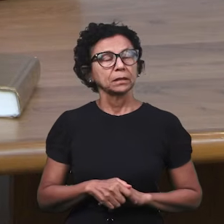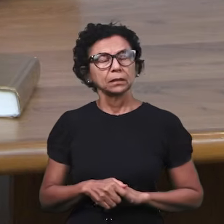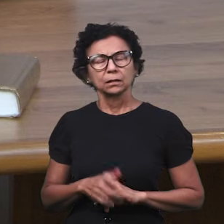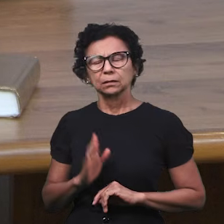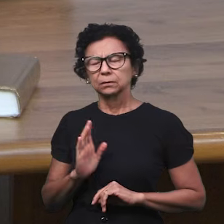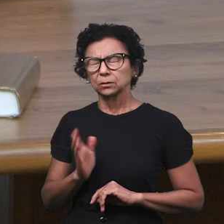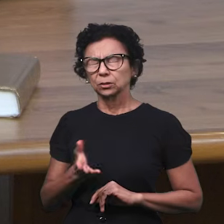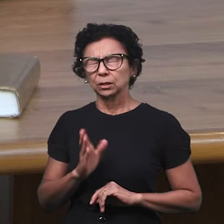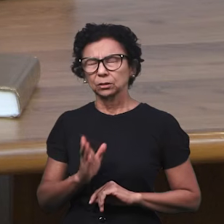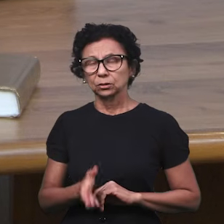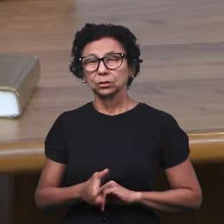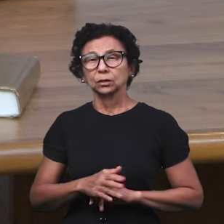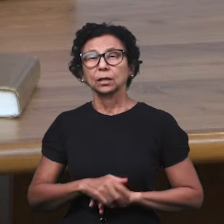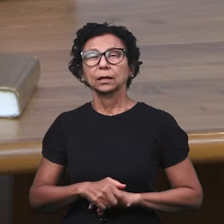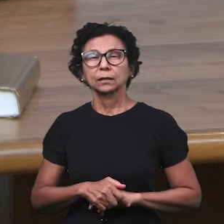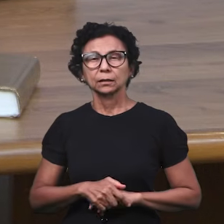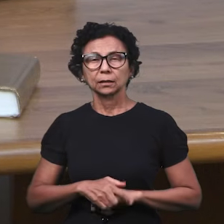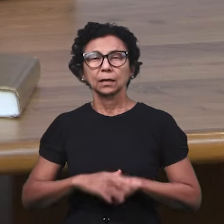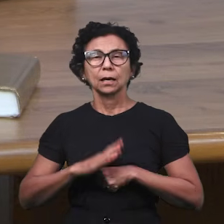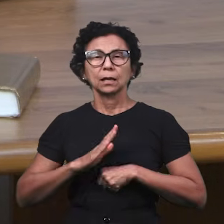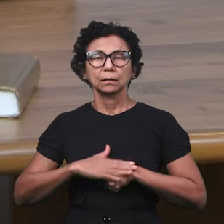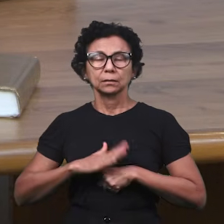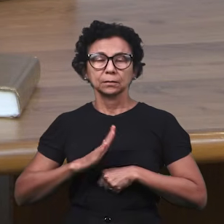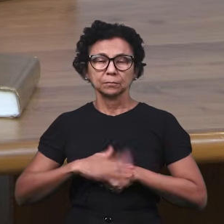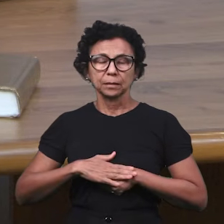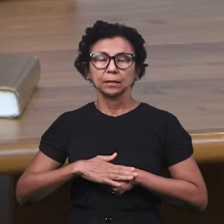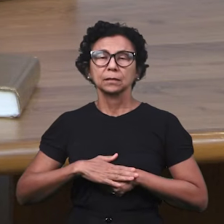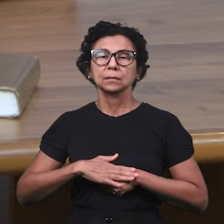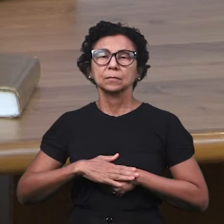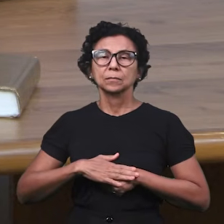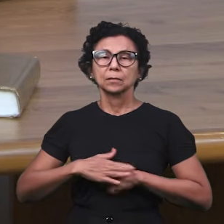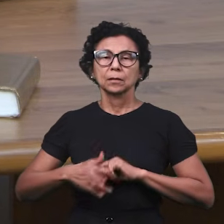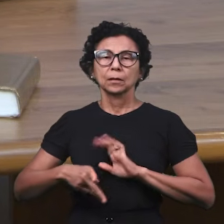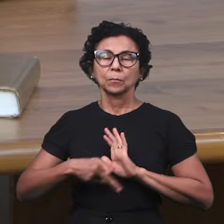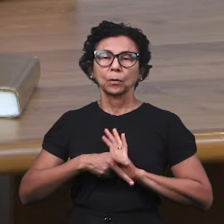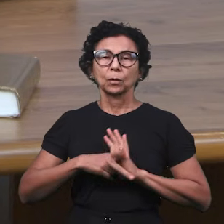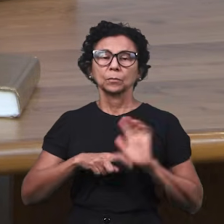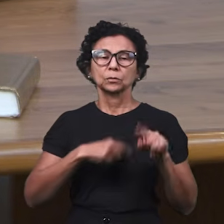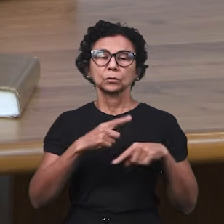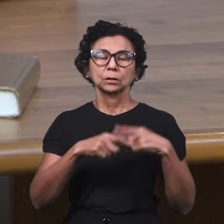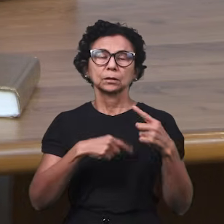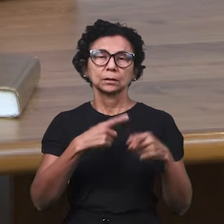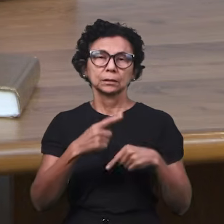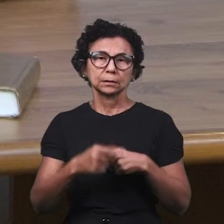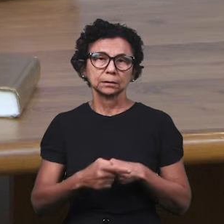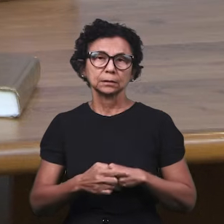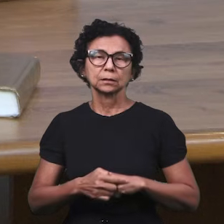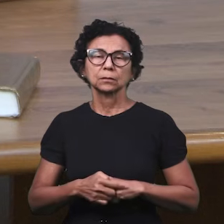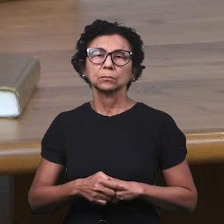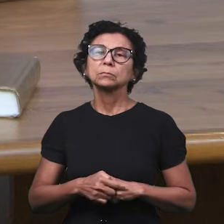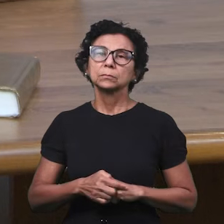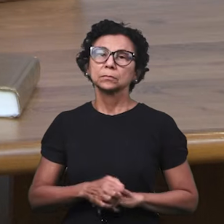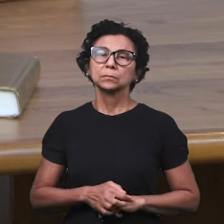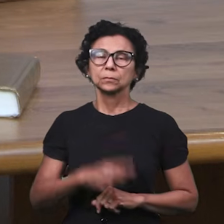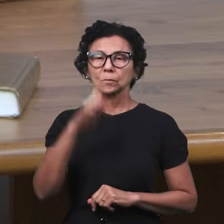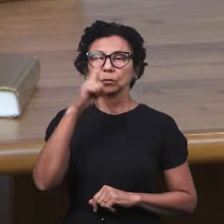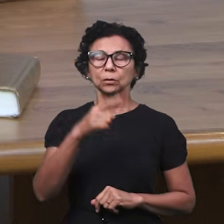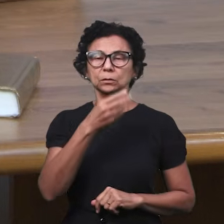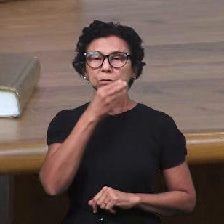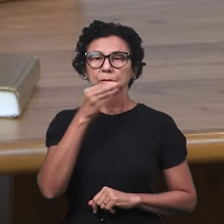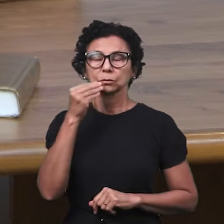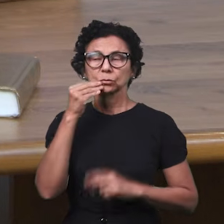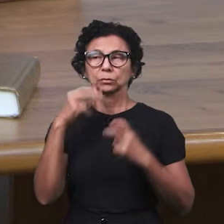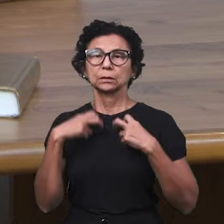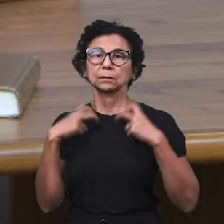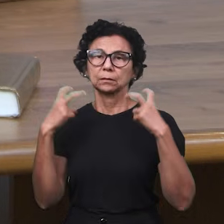estabelecido sobre si e sobre a sua semente, acerca do jejum e do seu clamor. E o